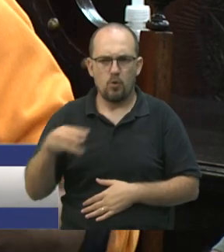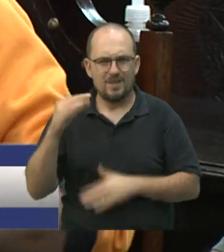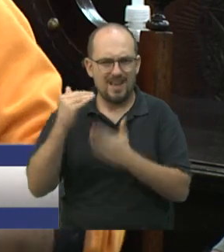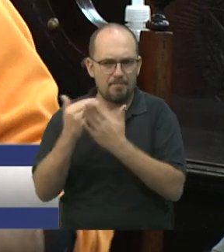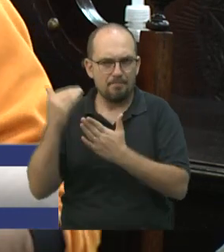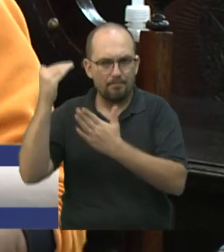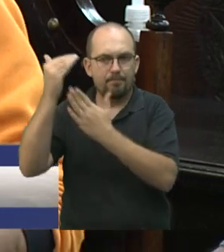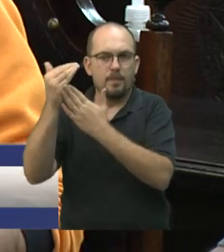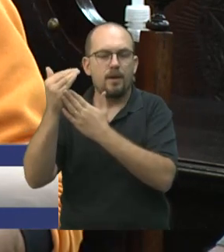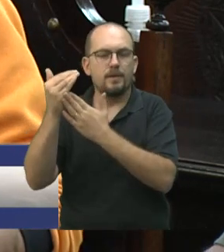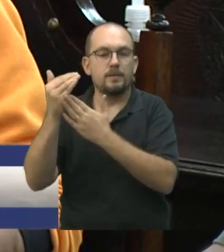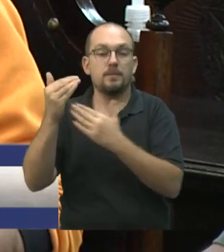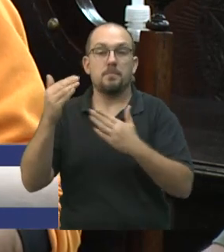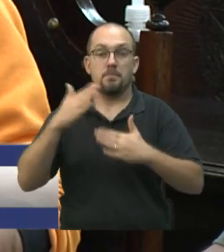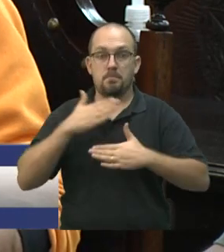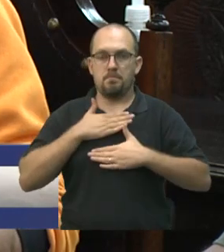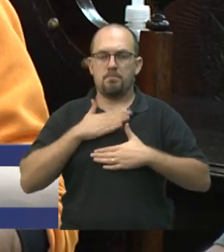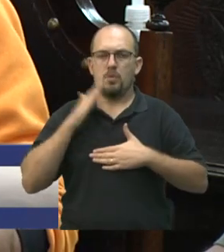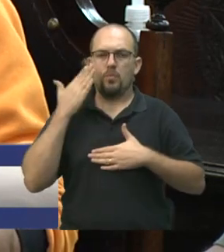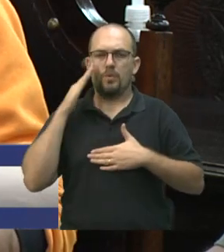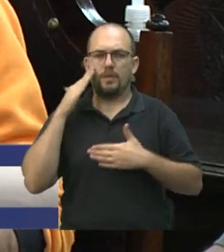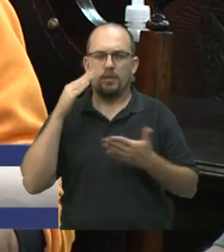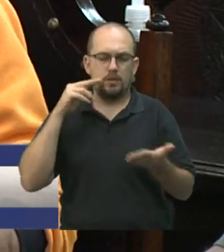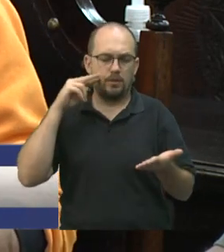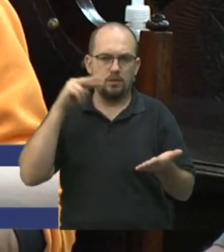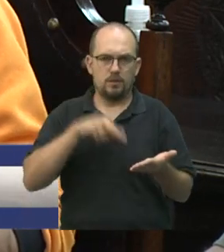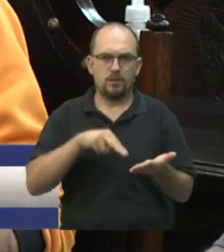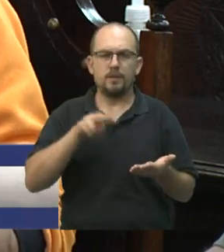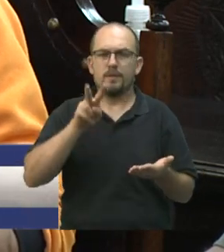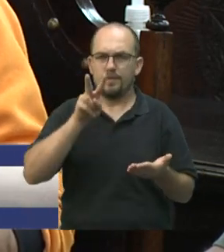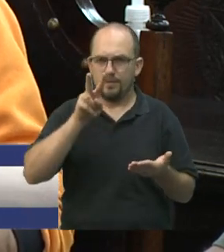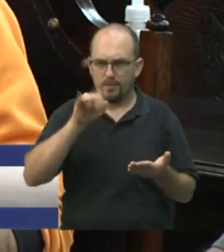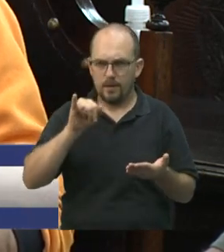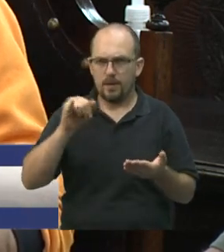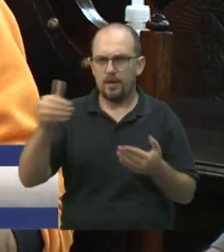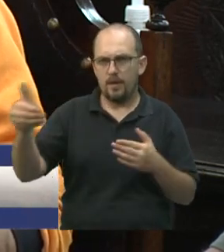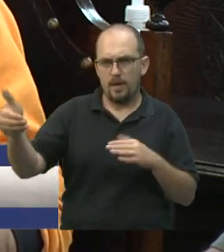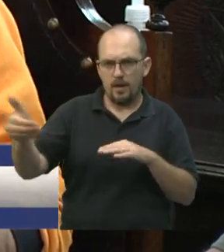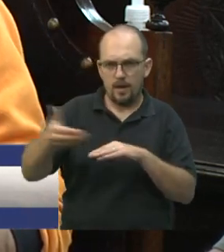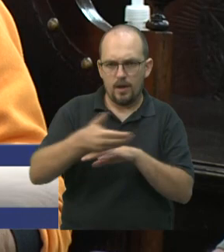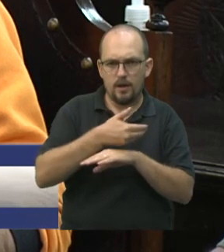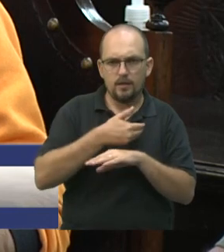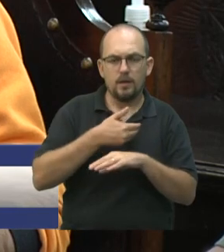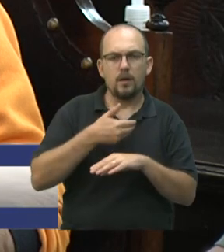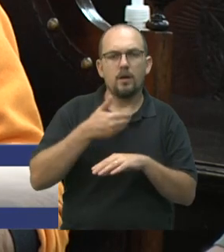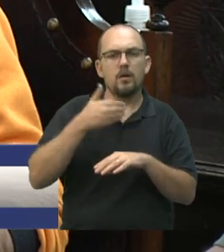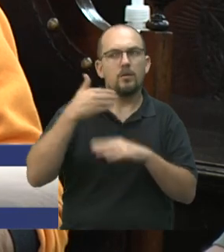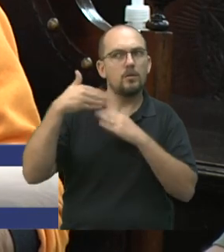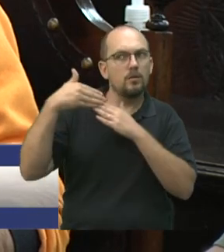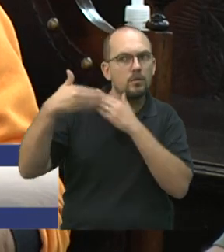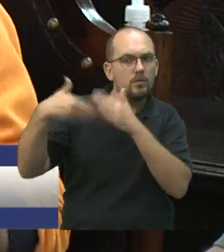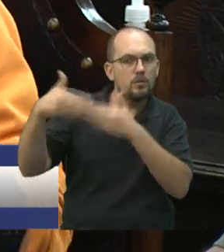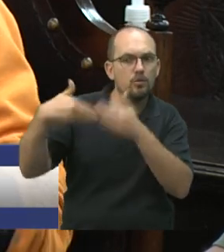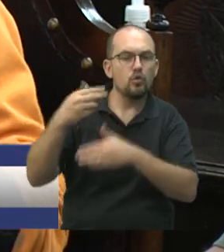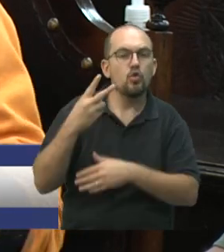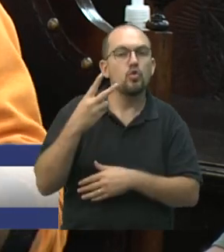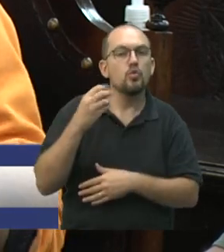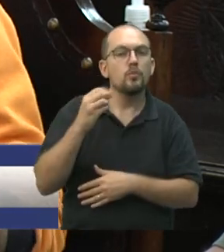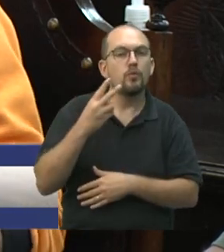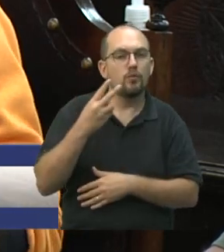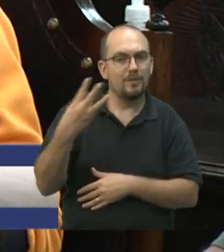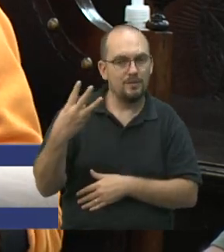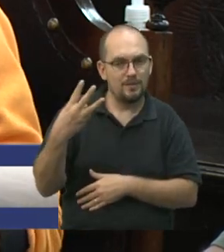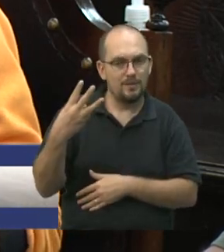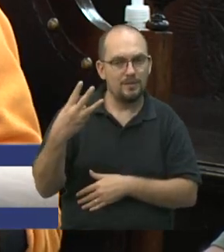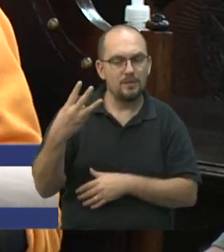aqui, e ao meu entender serão arrecadados no decorrer de 2023. Mas isso